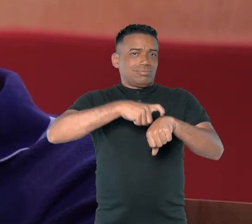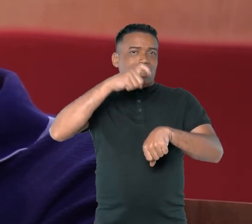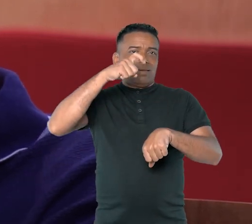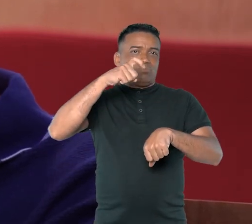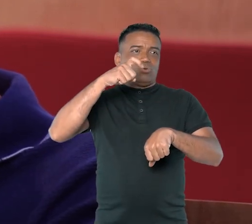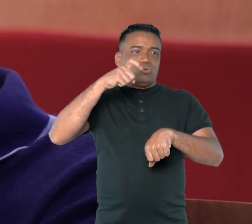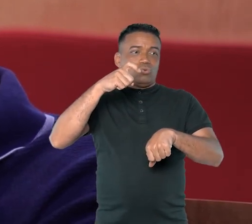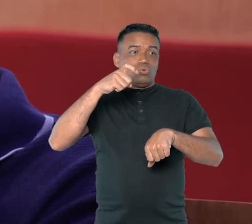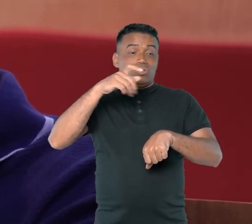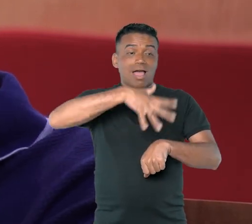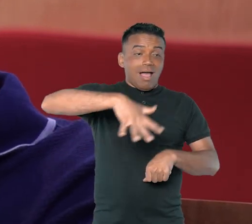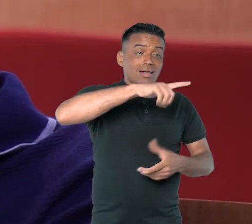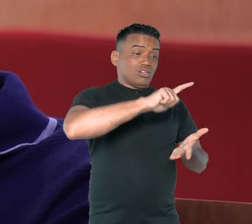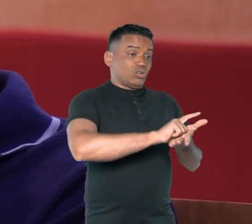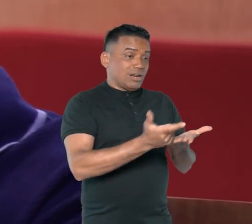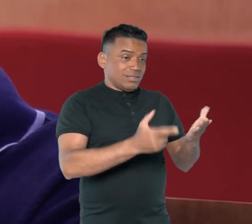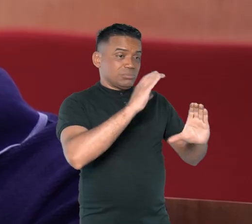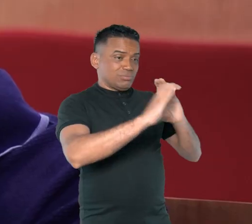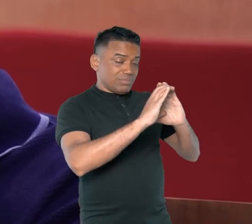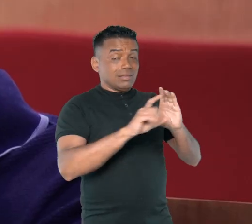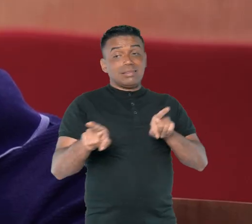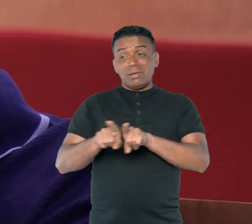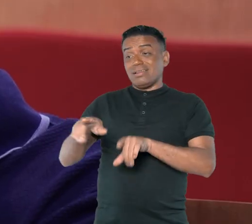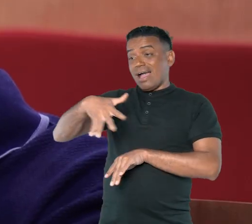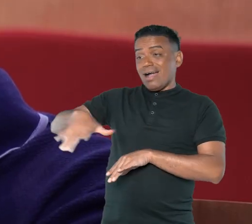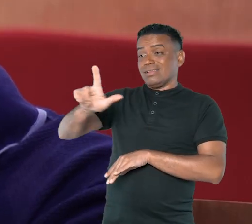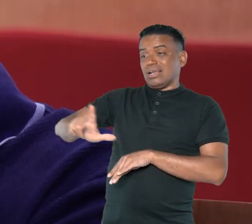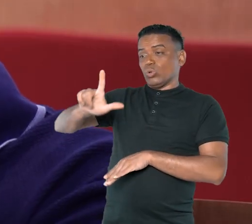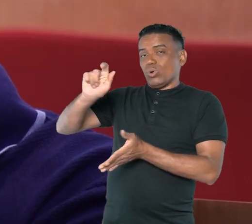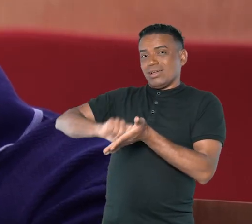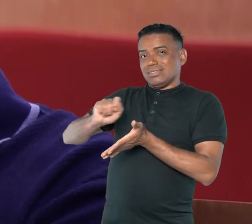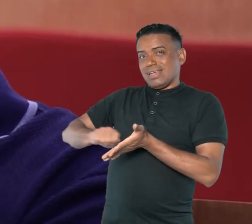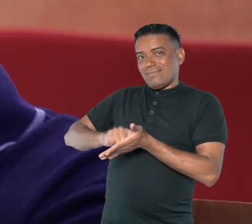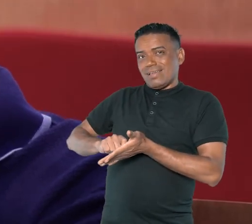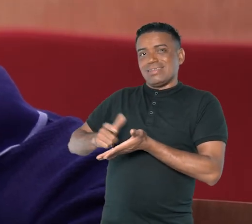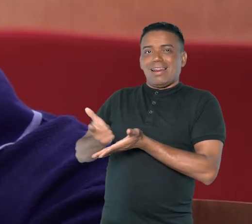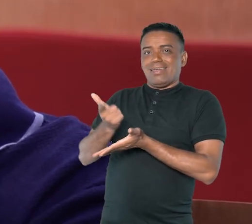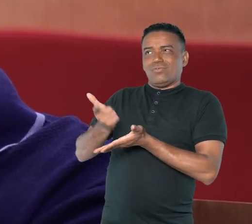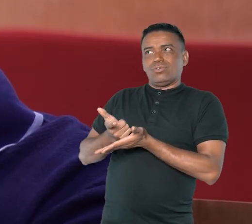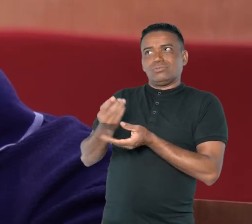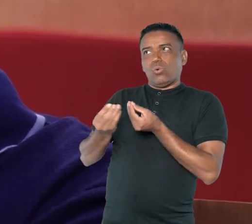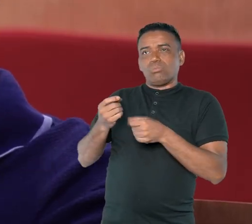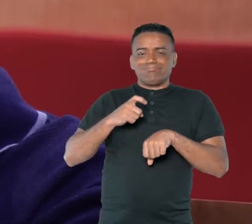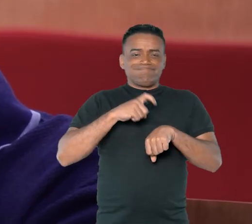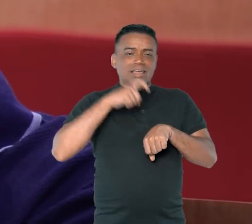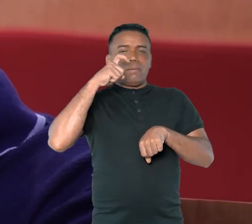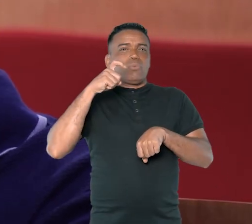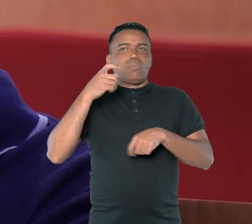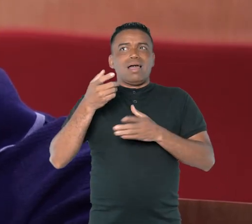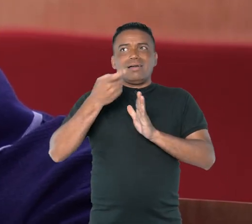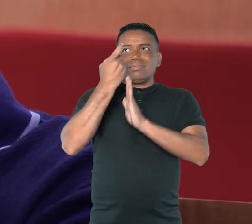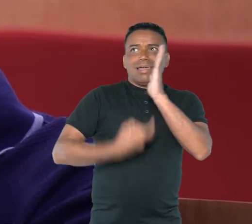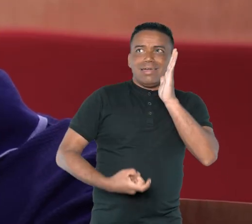duas carreiras, como jornalista e como escritora, né? Como é que você equaciona essa história do tempo para fazer um bom texto,